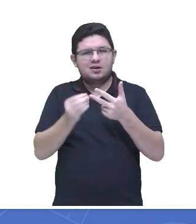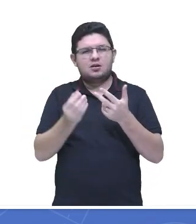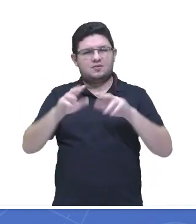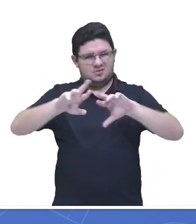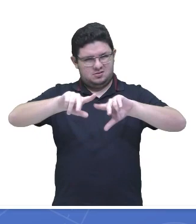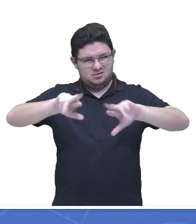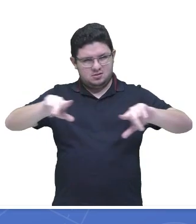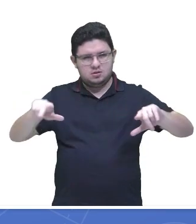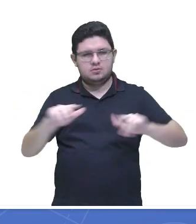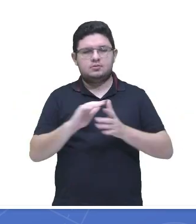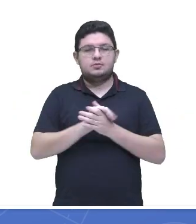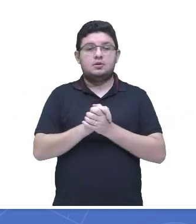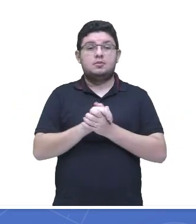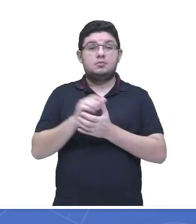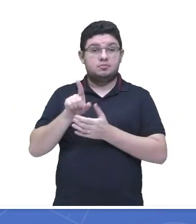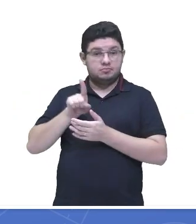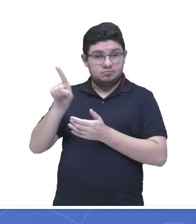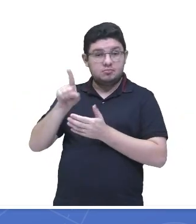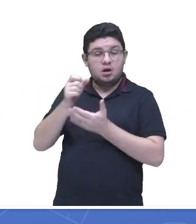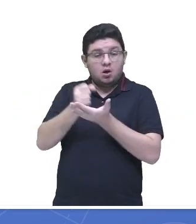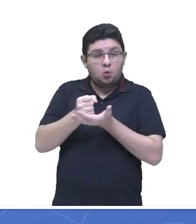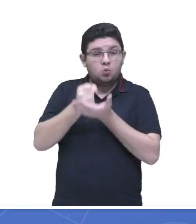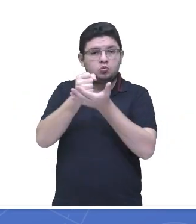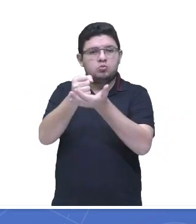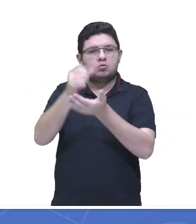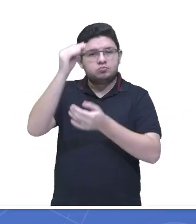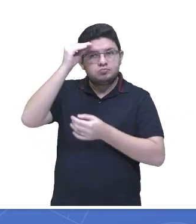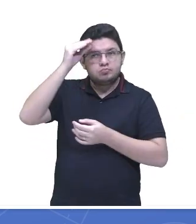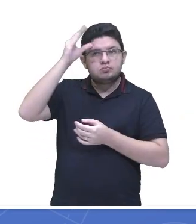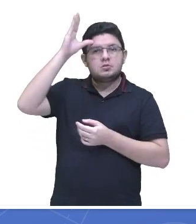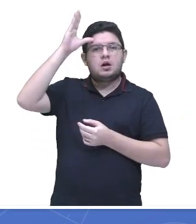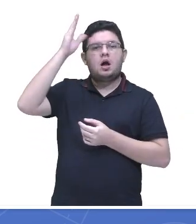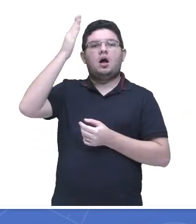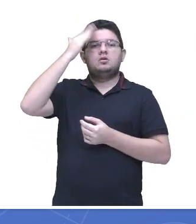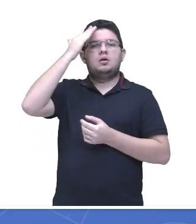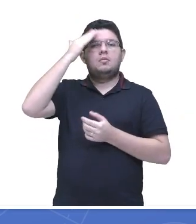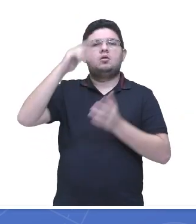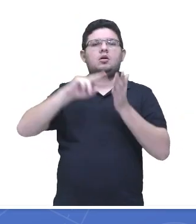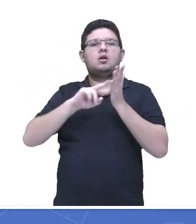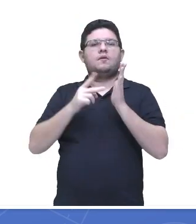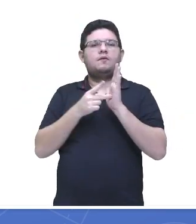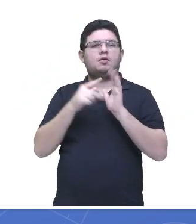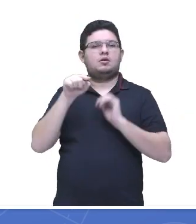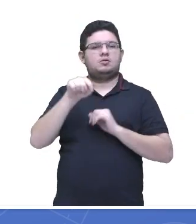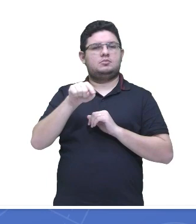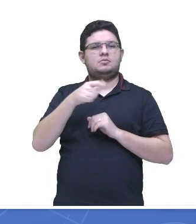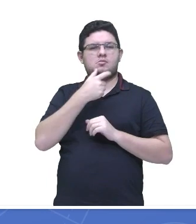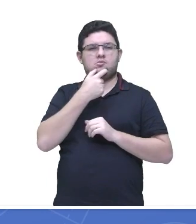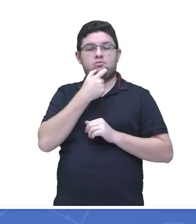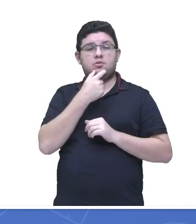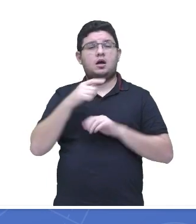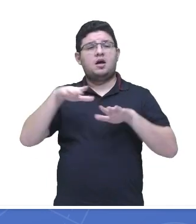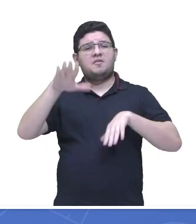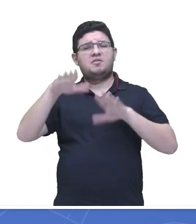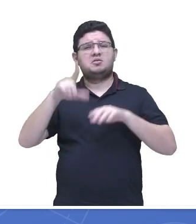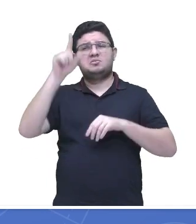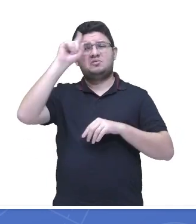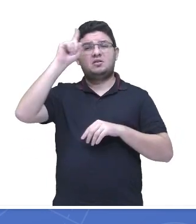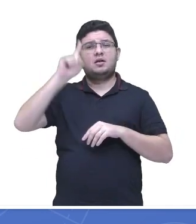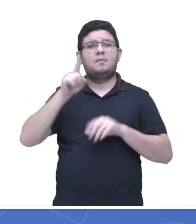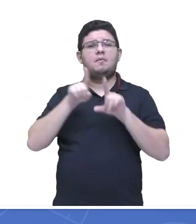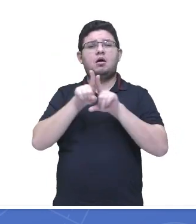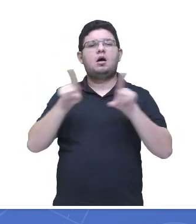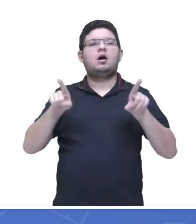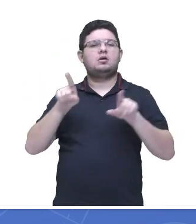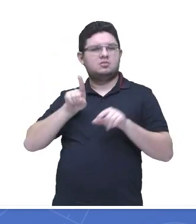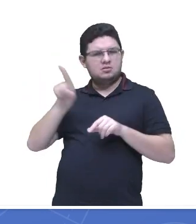nos ajuda, o conhecimento do prefixo nos ajuda a adivinhar o significado das palavras em inglês, mesmo que você não saiba, tá bom, o que significa, mas o